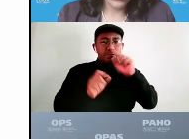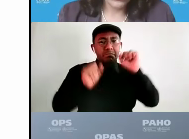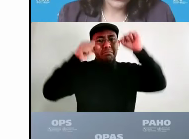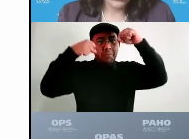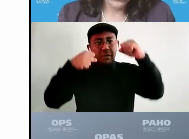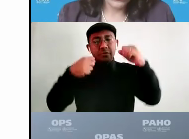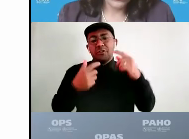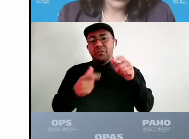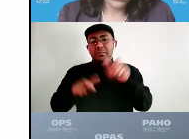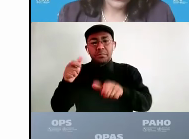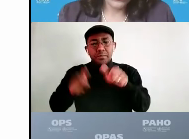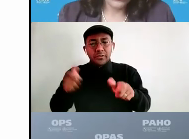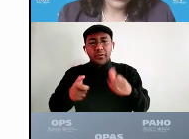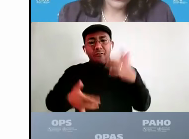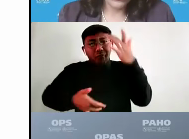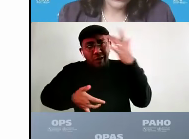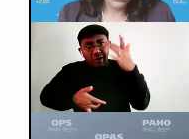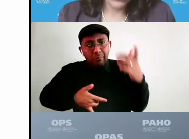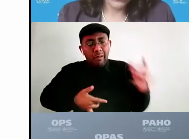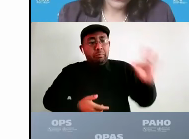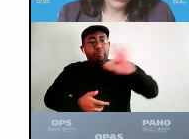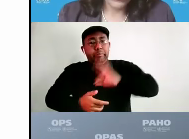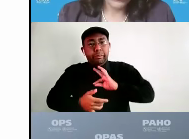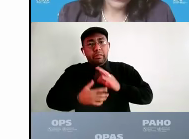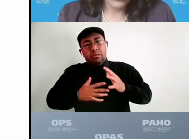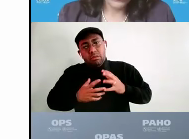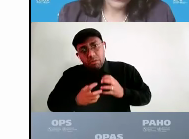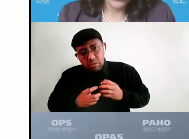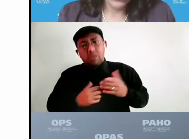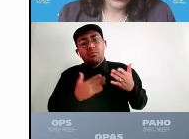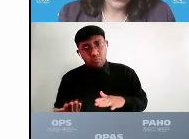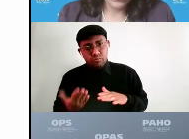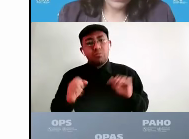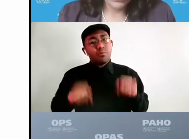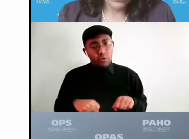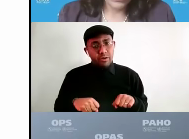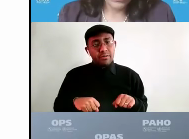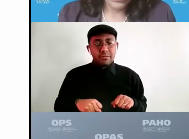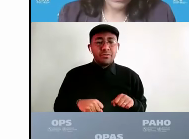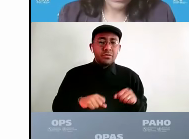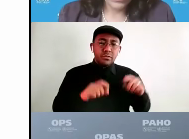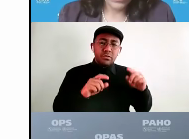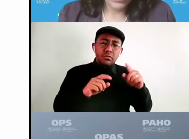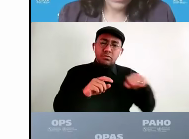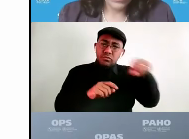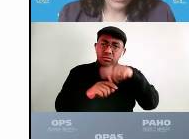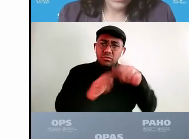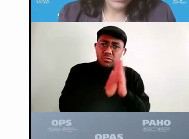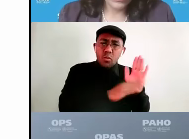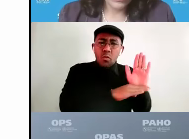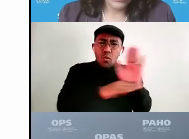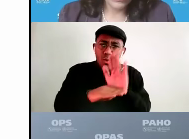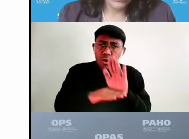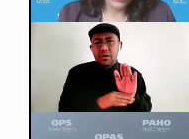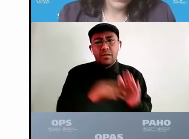isso poderia aumentar a taxa de letalidade e também a taxa de hospitalização. Então, isso é a informação